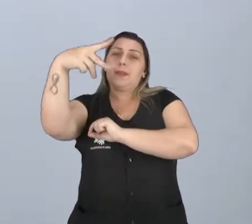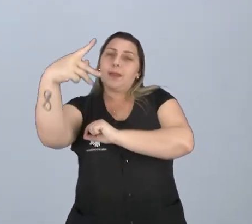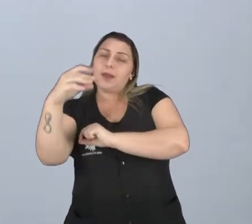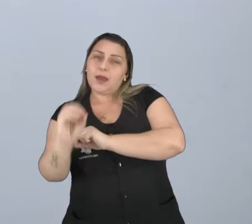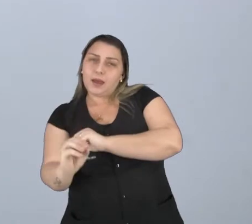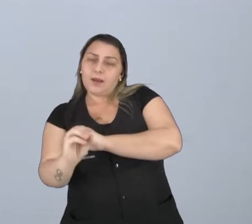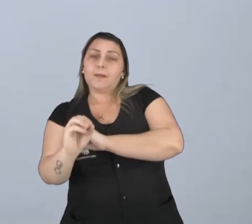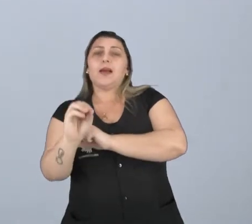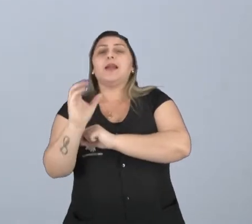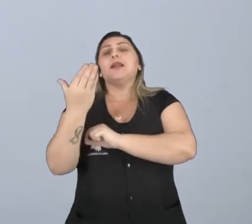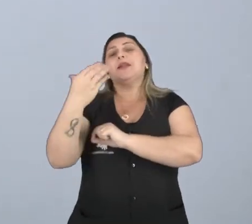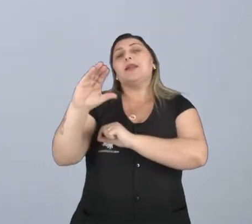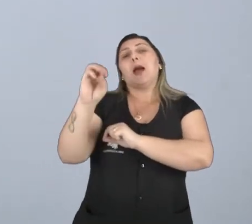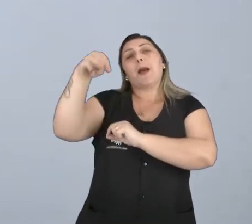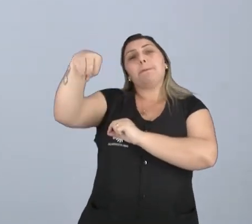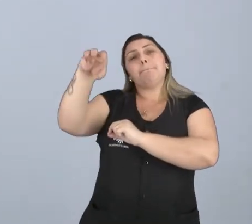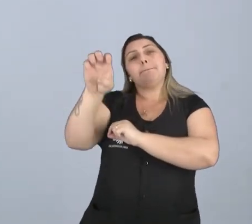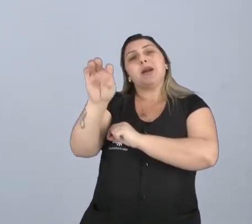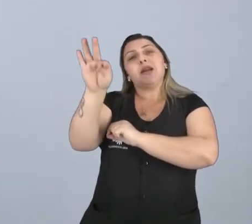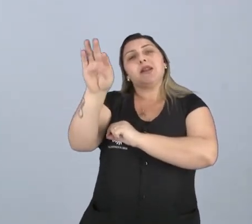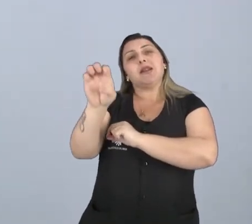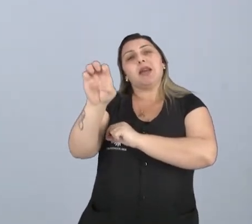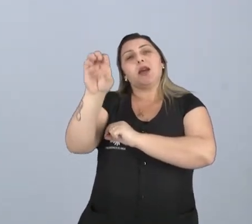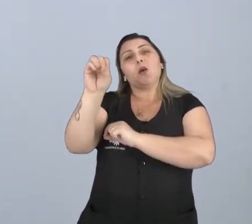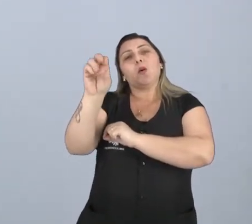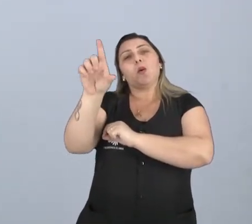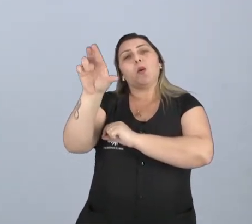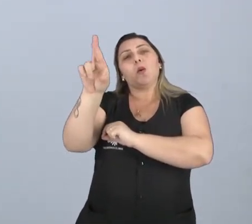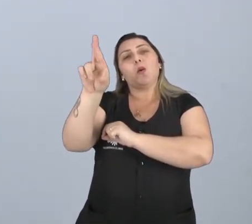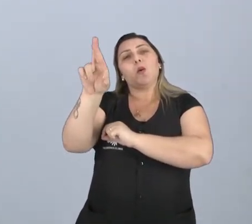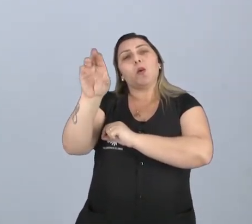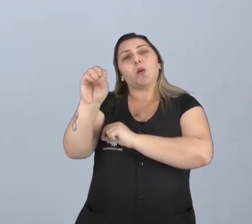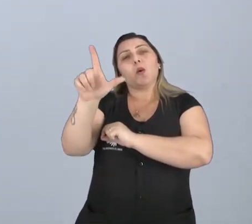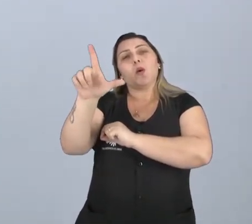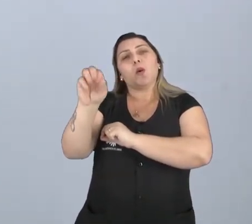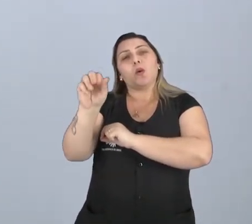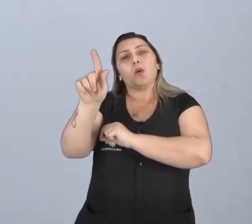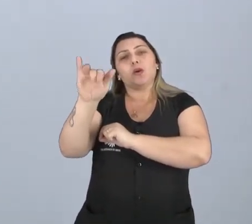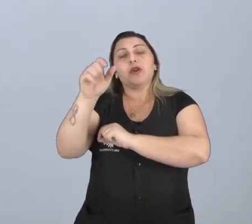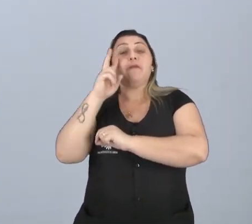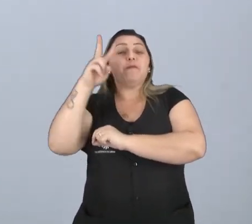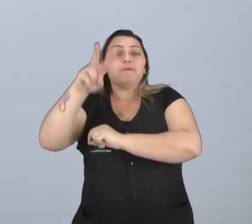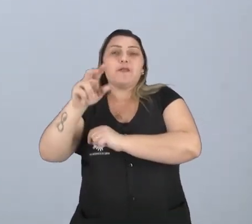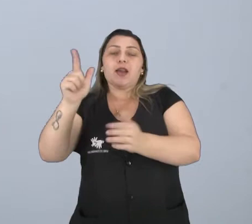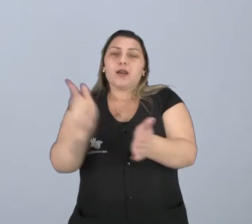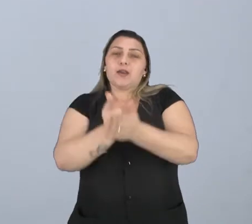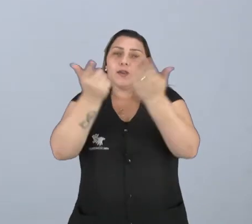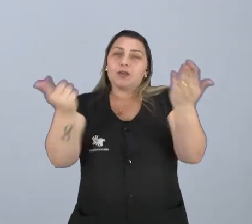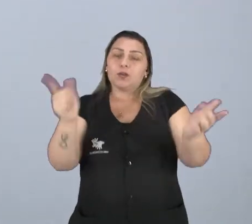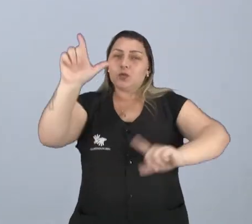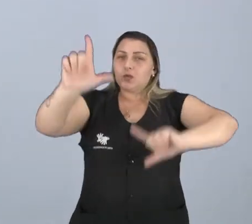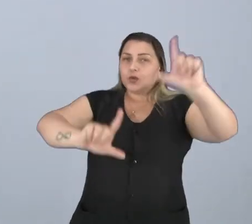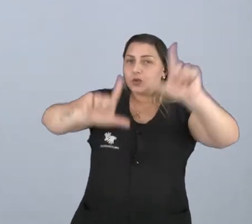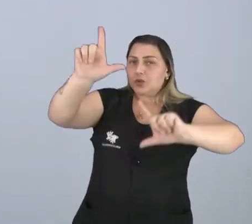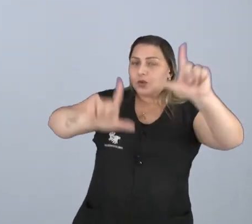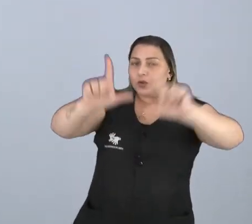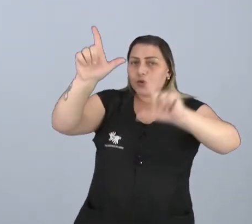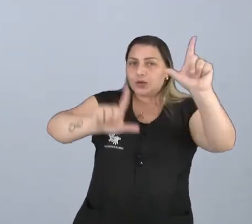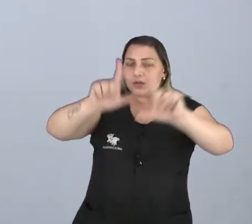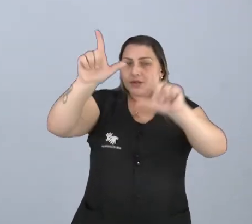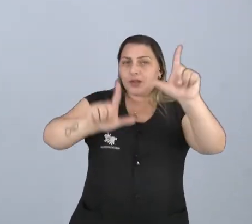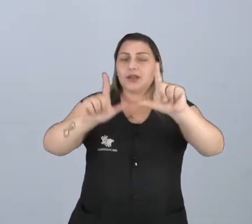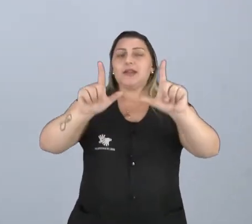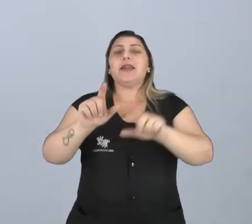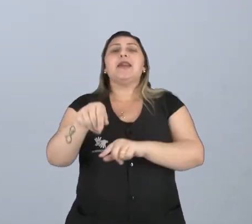tempo. Essa ciência é a meteorologia, né? A gente vê muito ela nos jornais, né? Sempre tem ali a previsão do tempo, né?